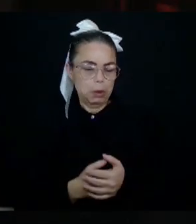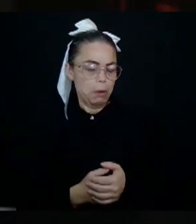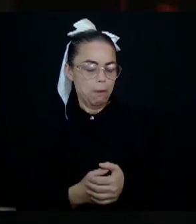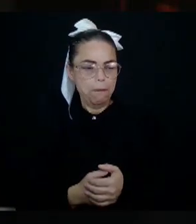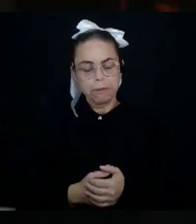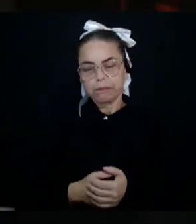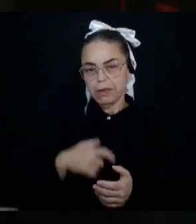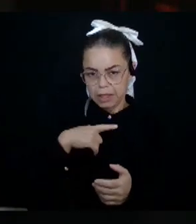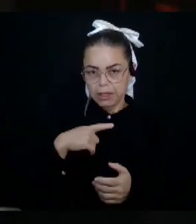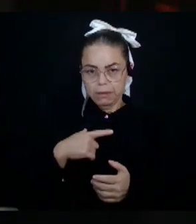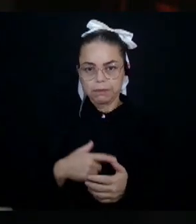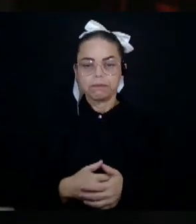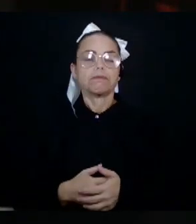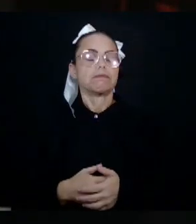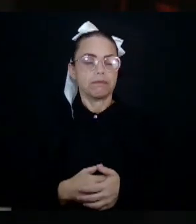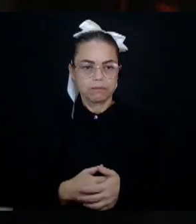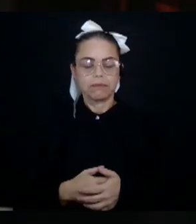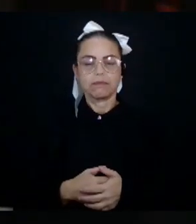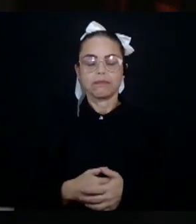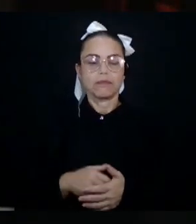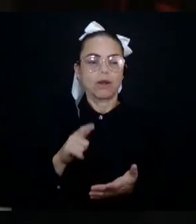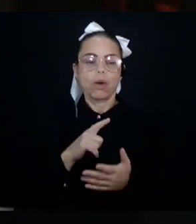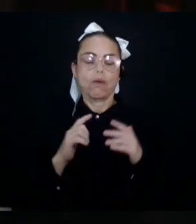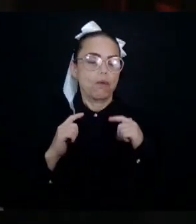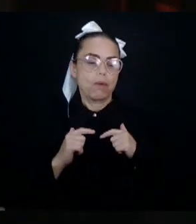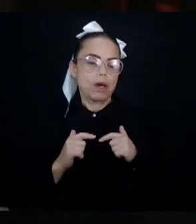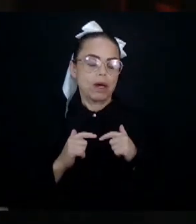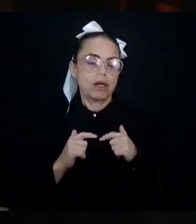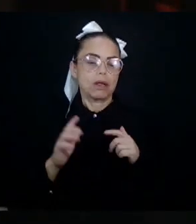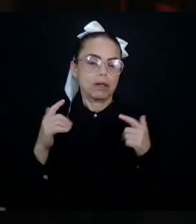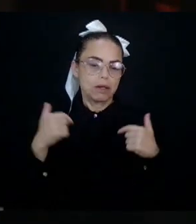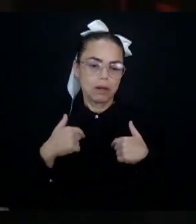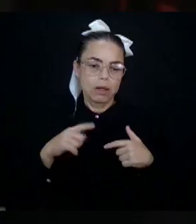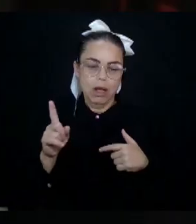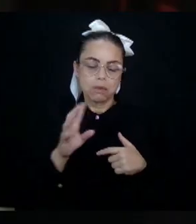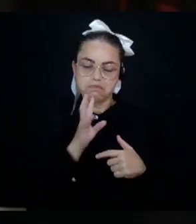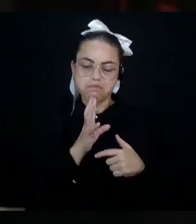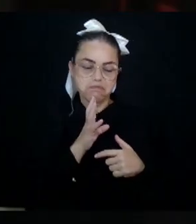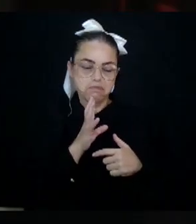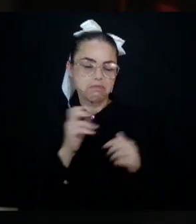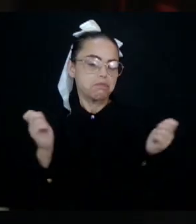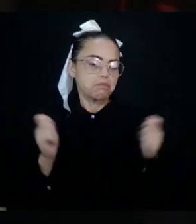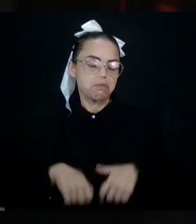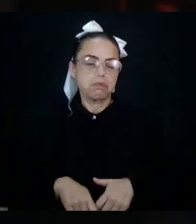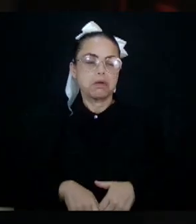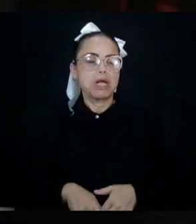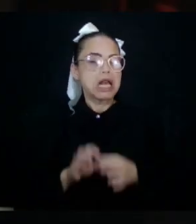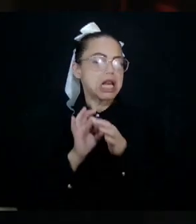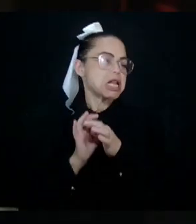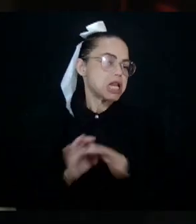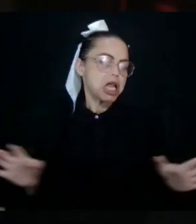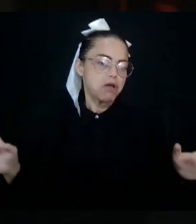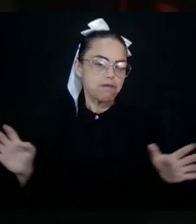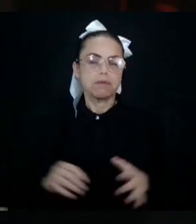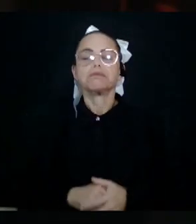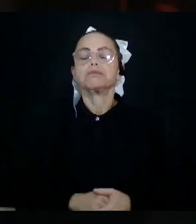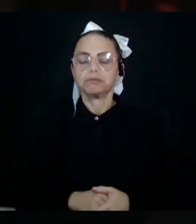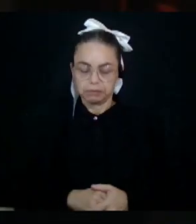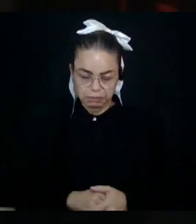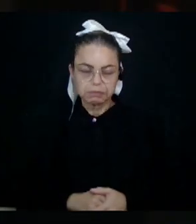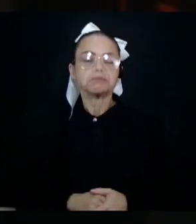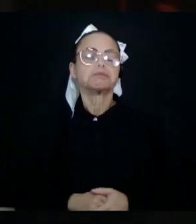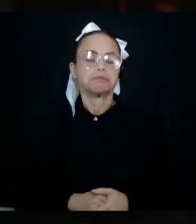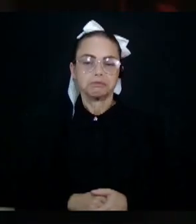esse efeito da folha em branco, tipo assim, aqui ninguém me conhece, eu posso ser o que eu quiser, então você tem